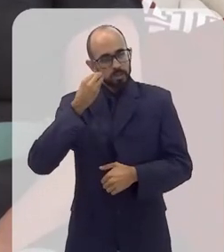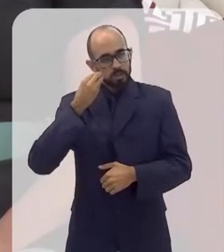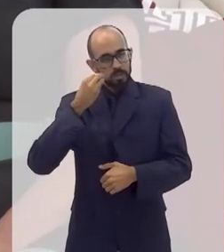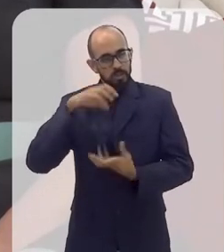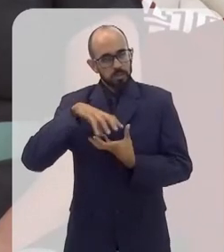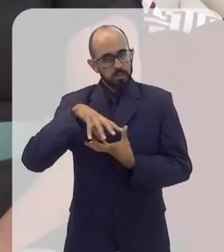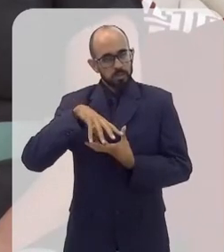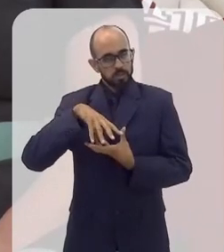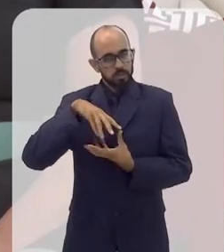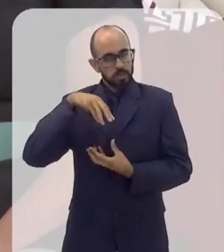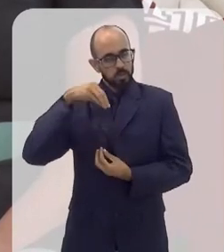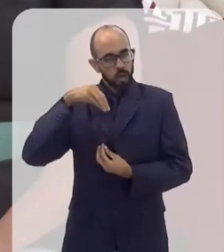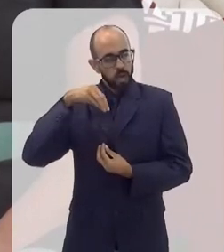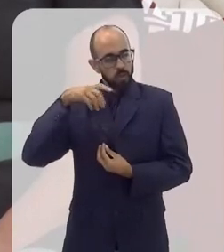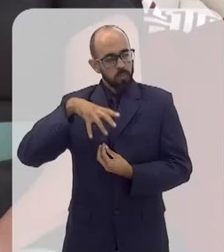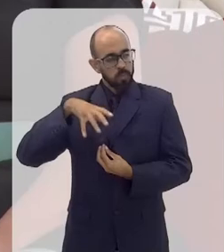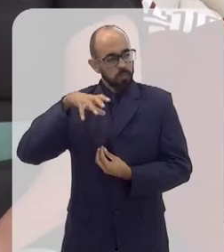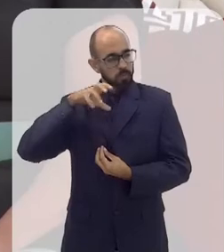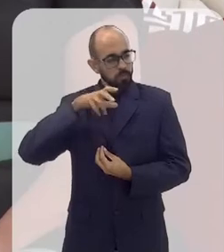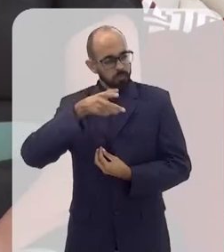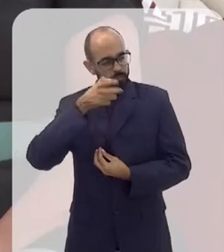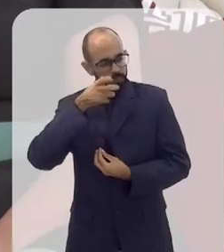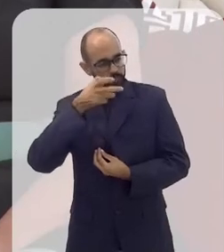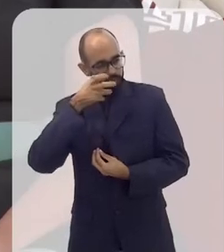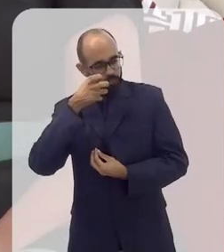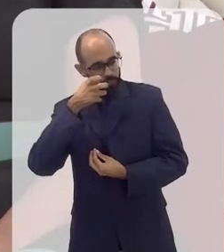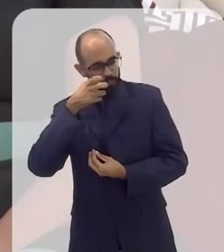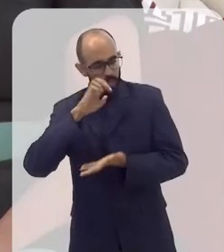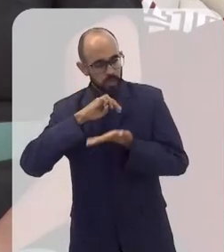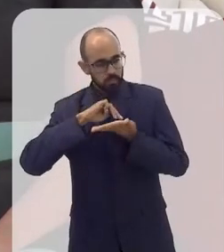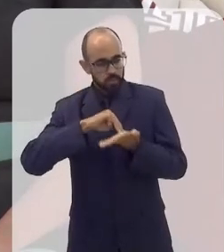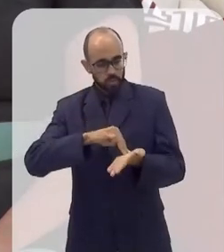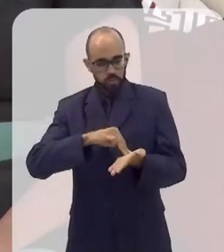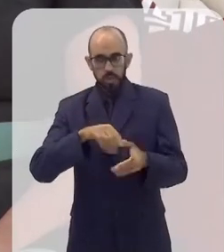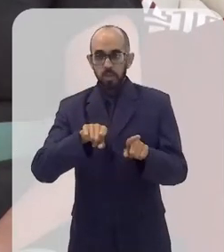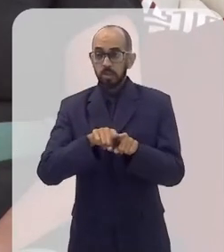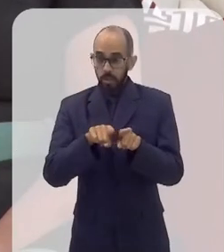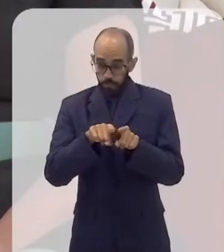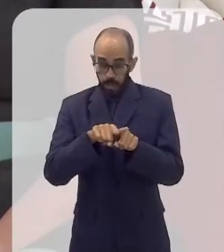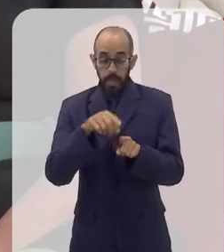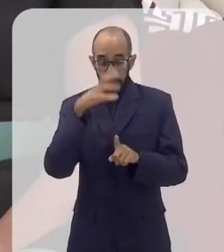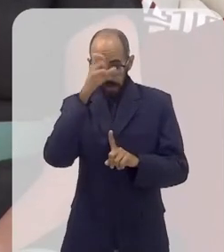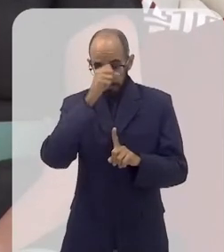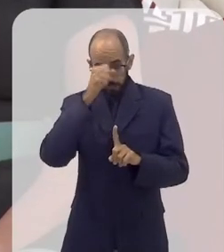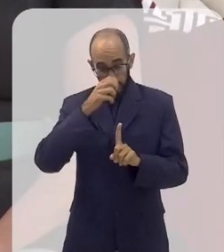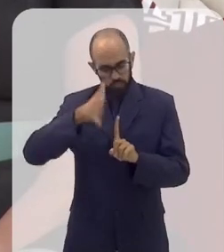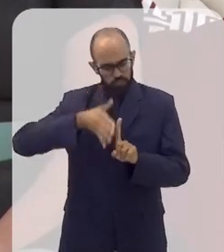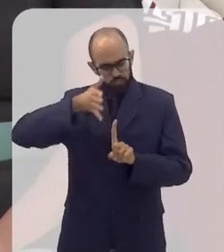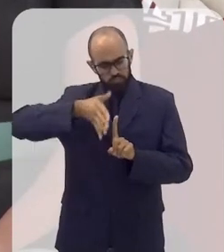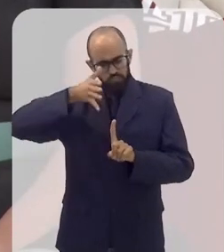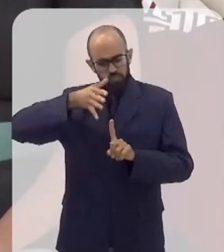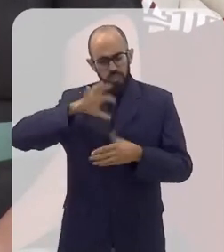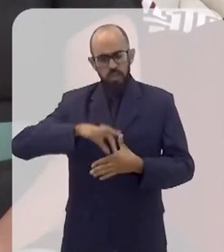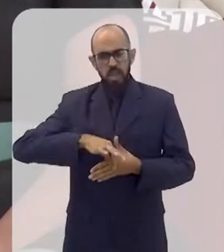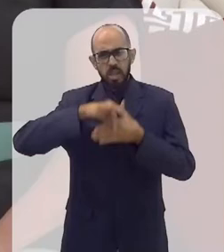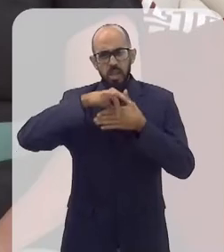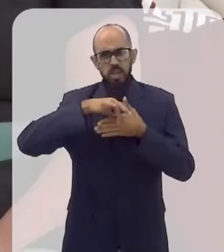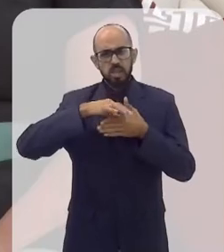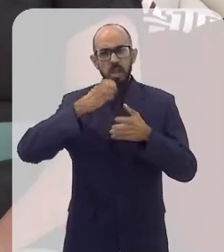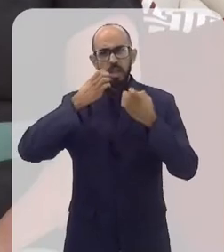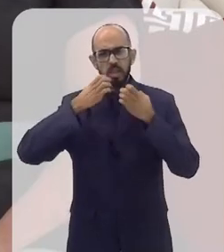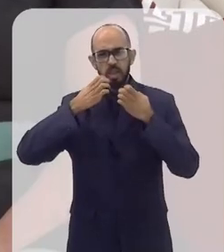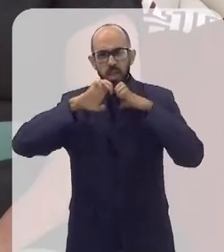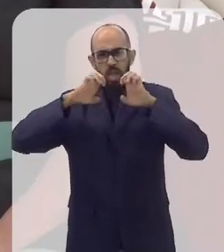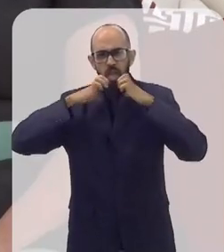experiências espirituais ao ouvir as lições, ao também dar pequenos discursinhos, porque elas aprendem a liderar e a se